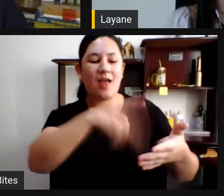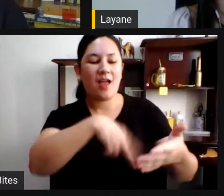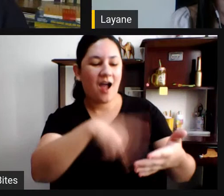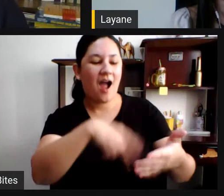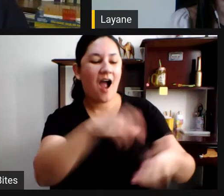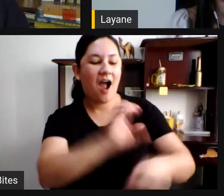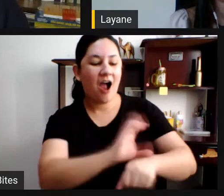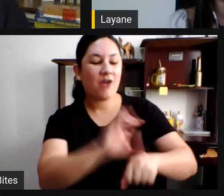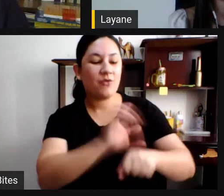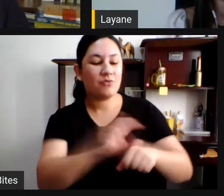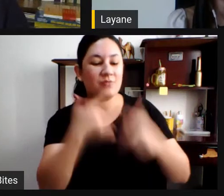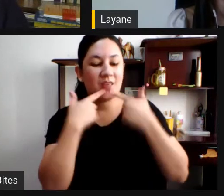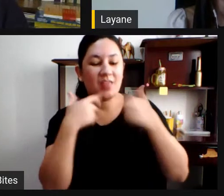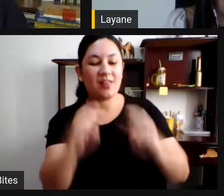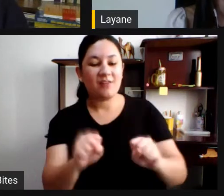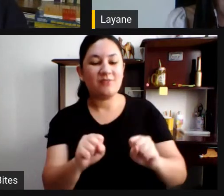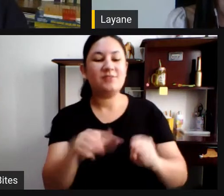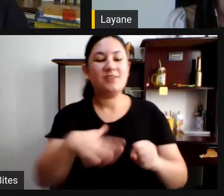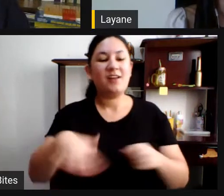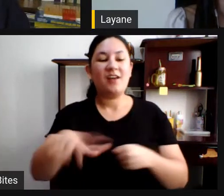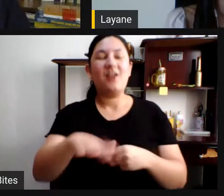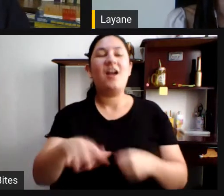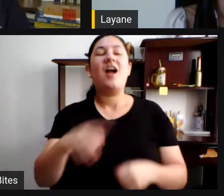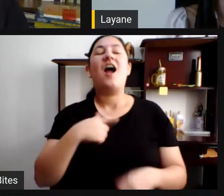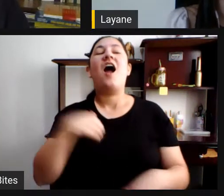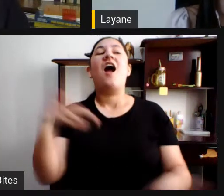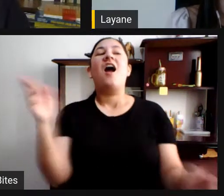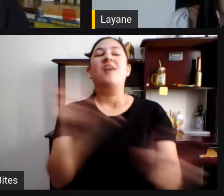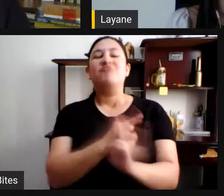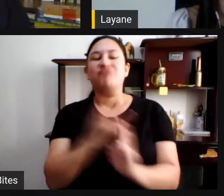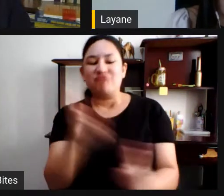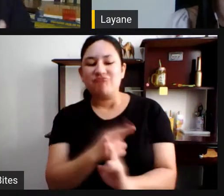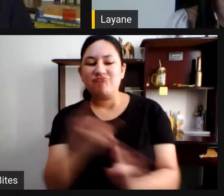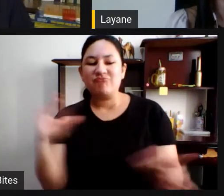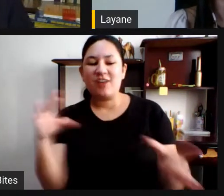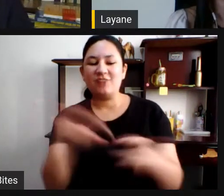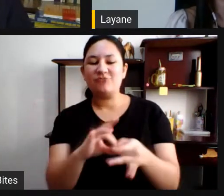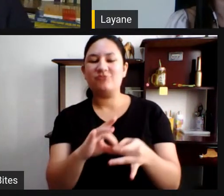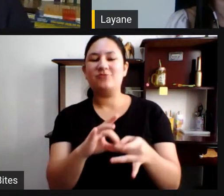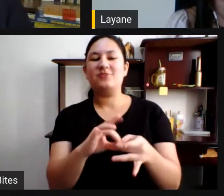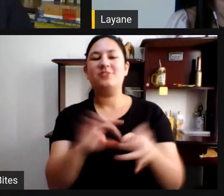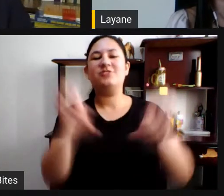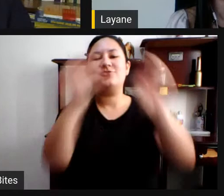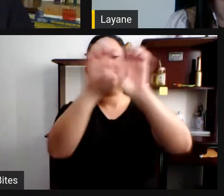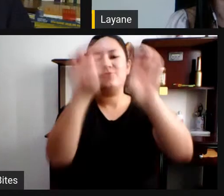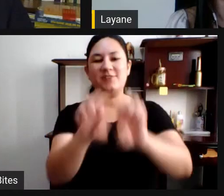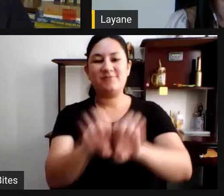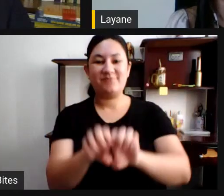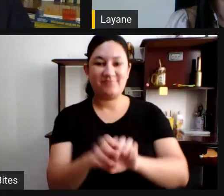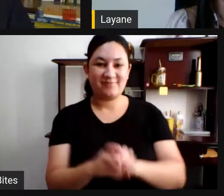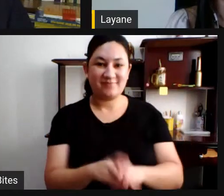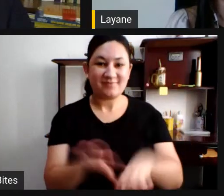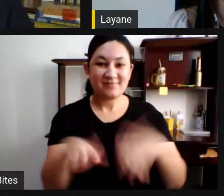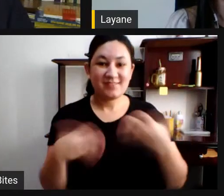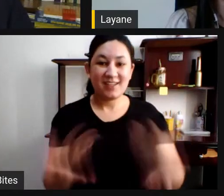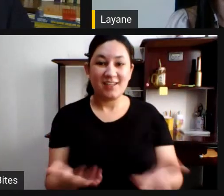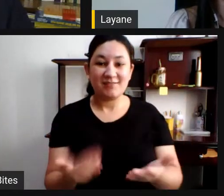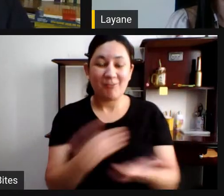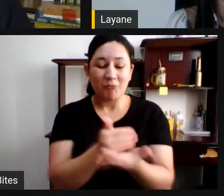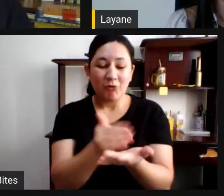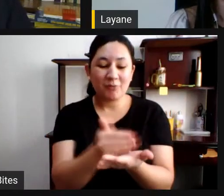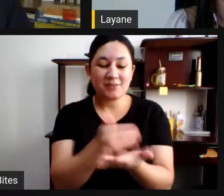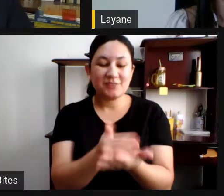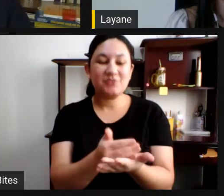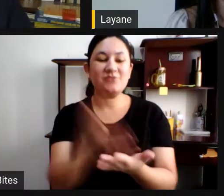associaram ela a uma noção de estrutura e a partir daí se considerou então que o